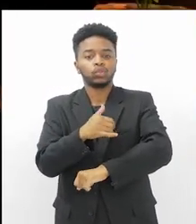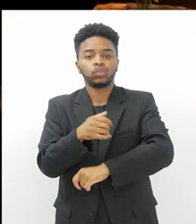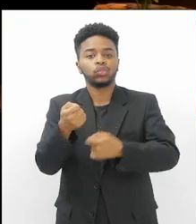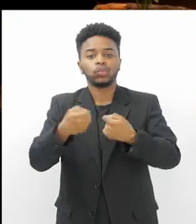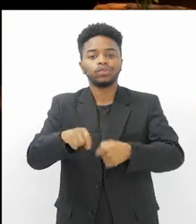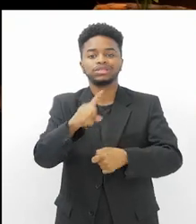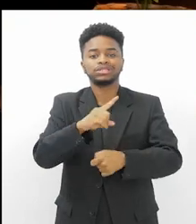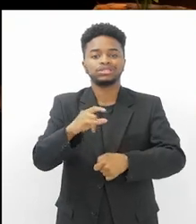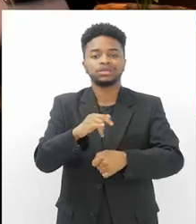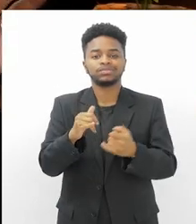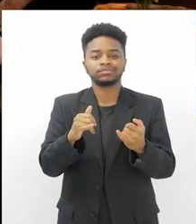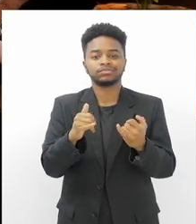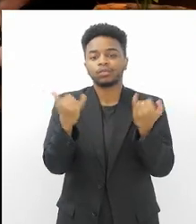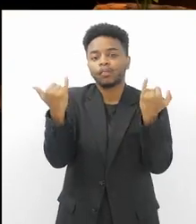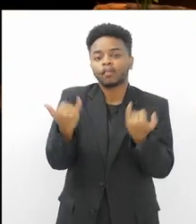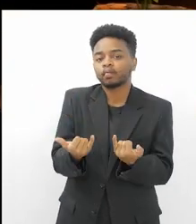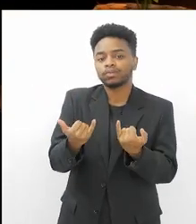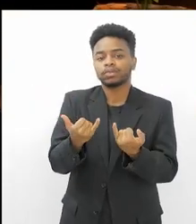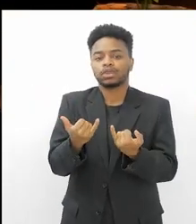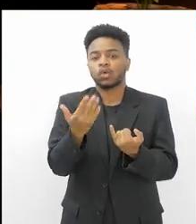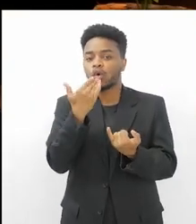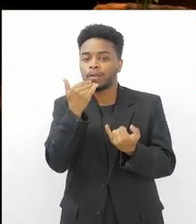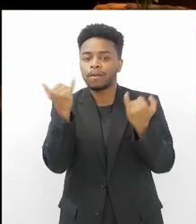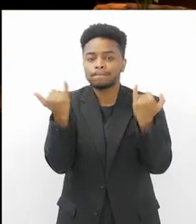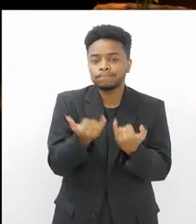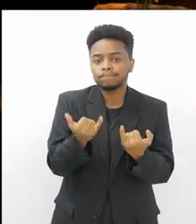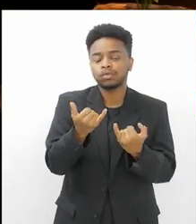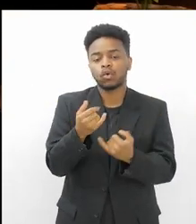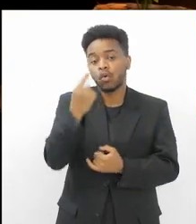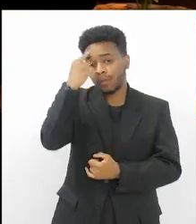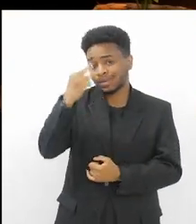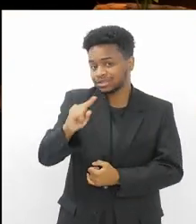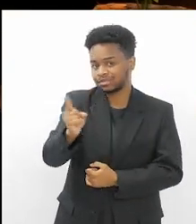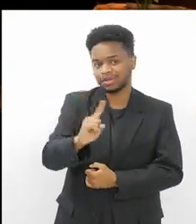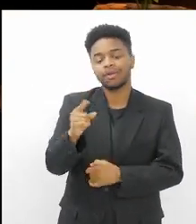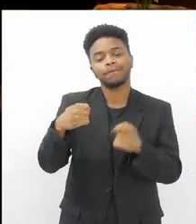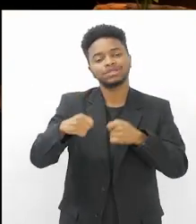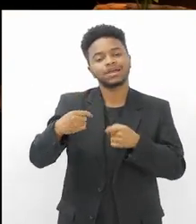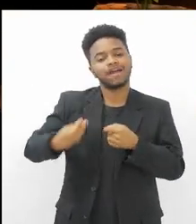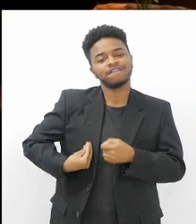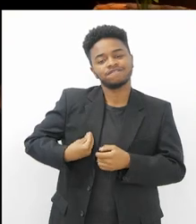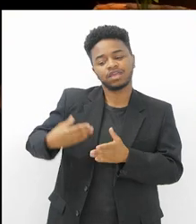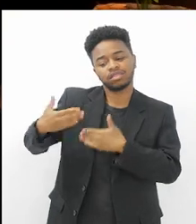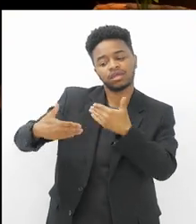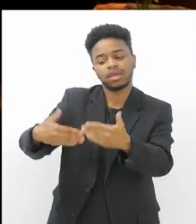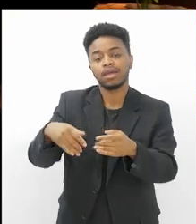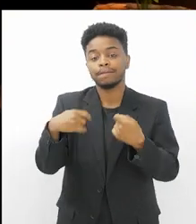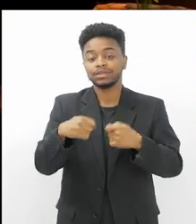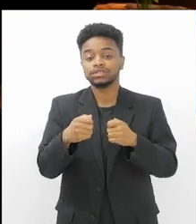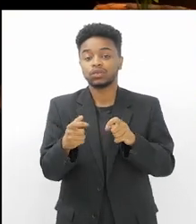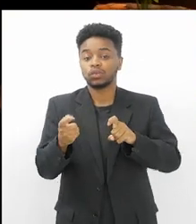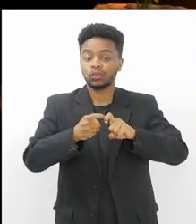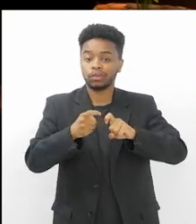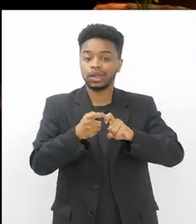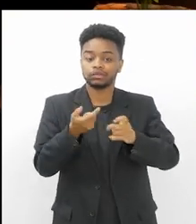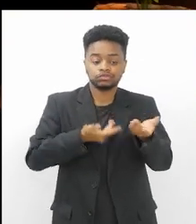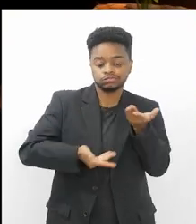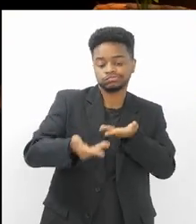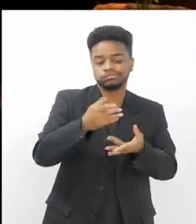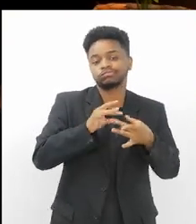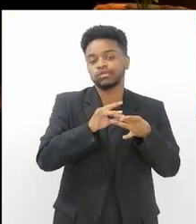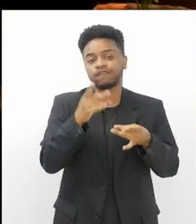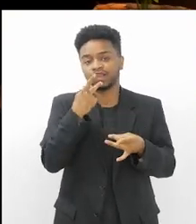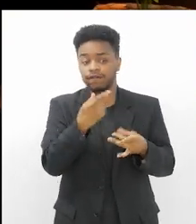obeso, ele não tem que fazer dieta por uma semana, ele tem que fazer dieta para o resto da vida. Sim. Então, ele precisa de um médico que escute ele e